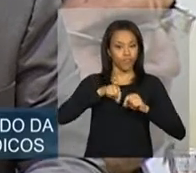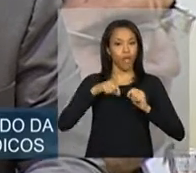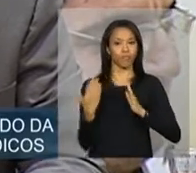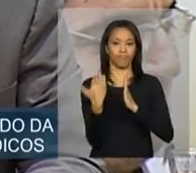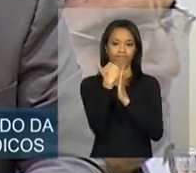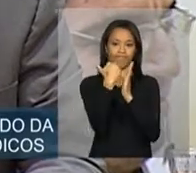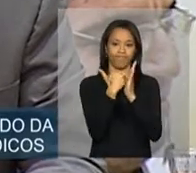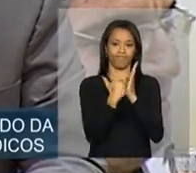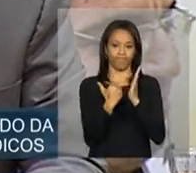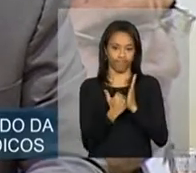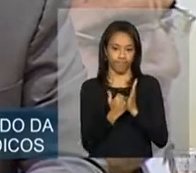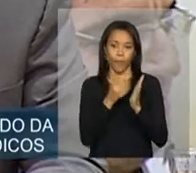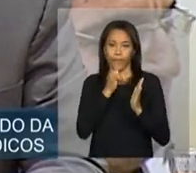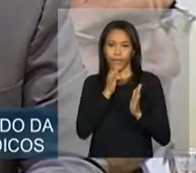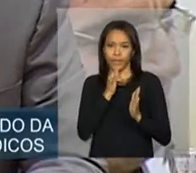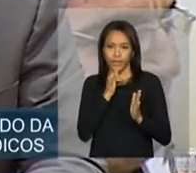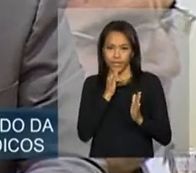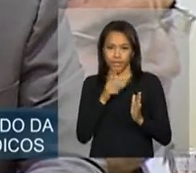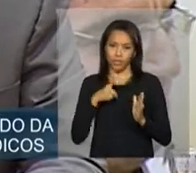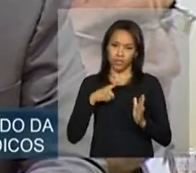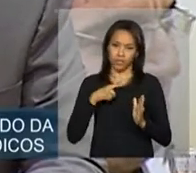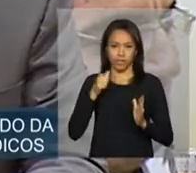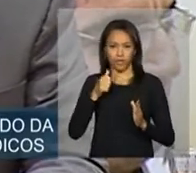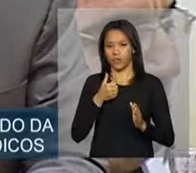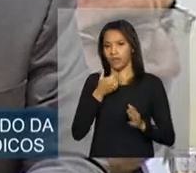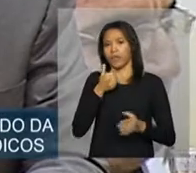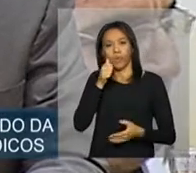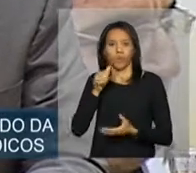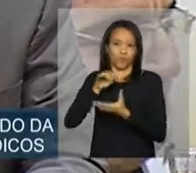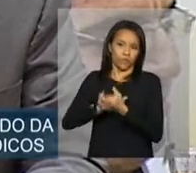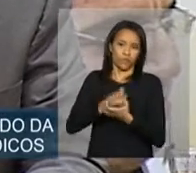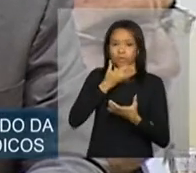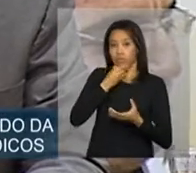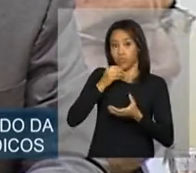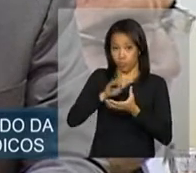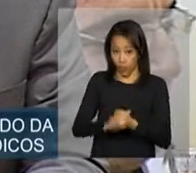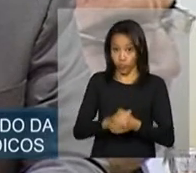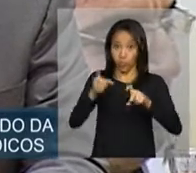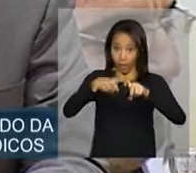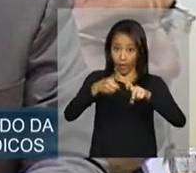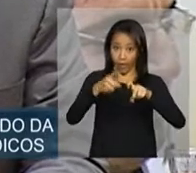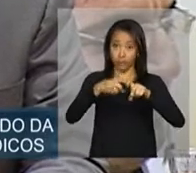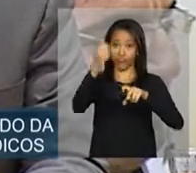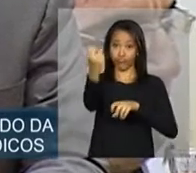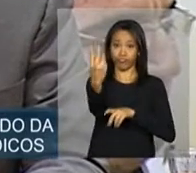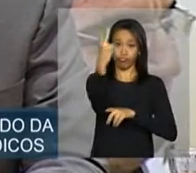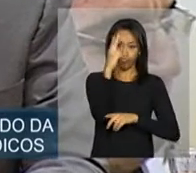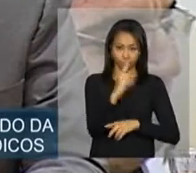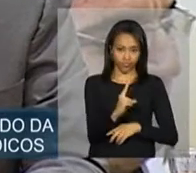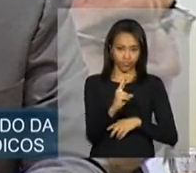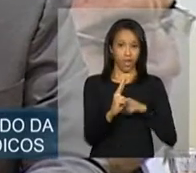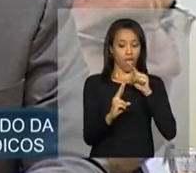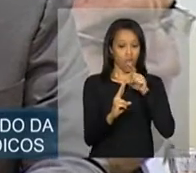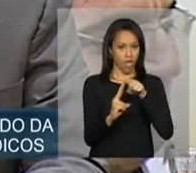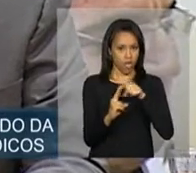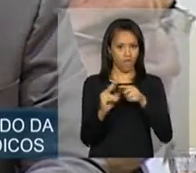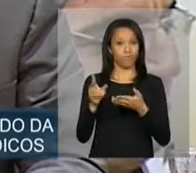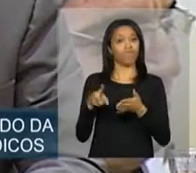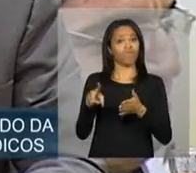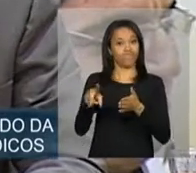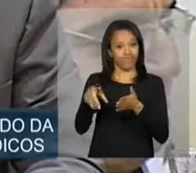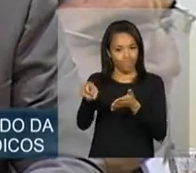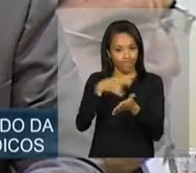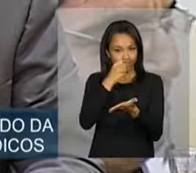Se ele vier por exemplo com cônjuge Neve trás marido a esposa dependentes eles também terão visto